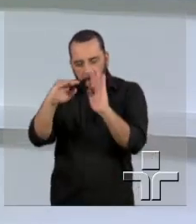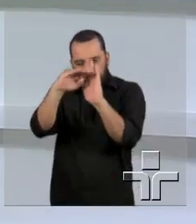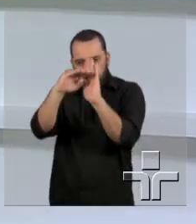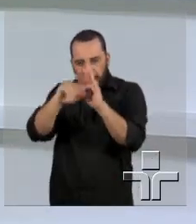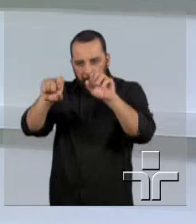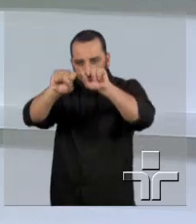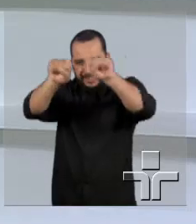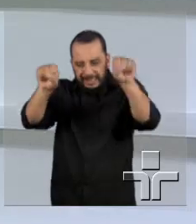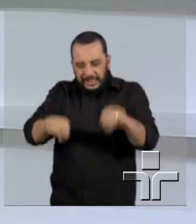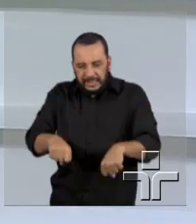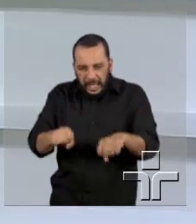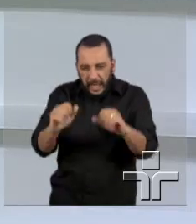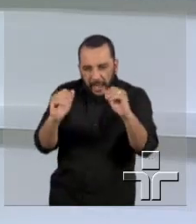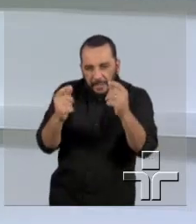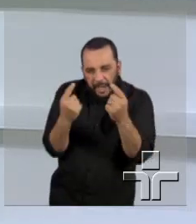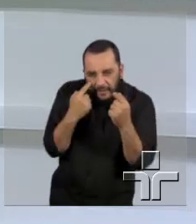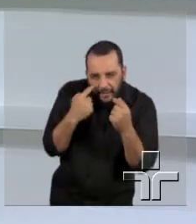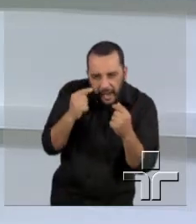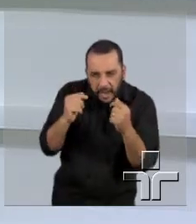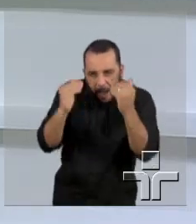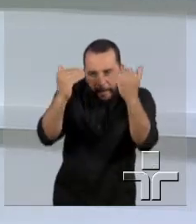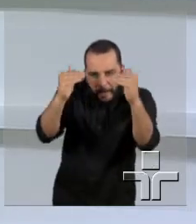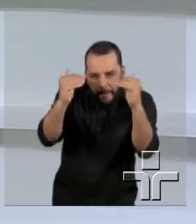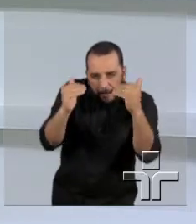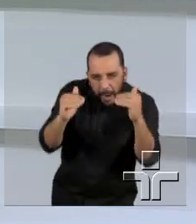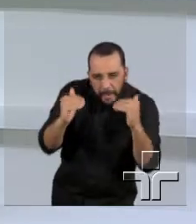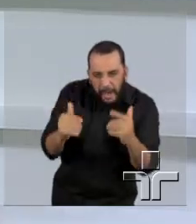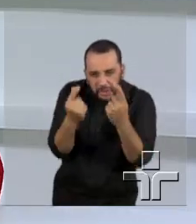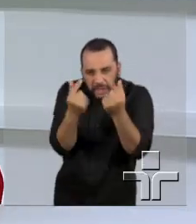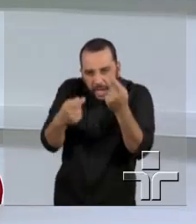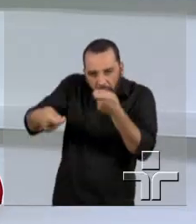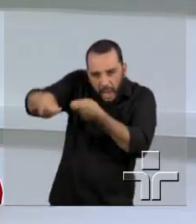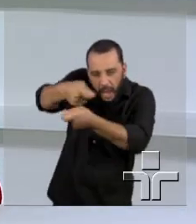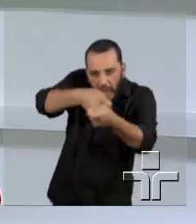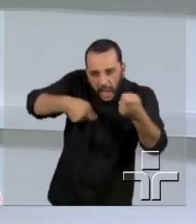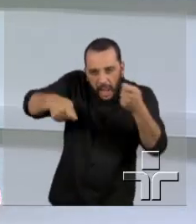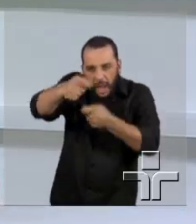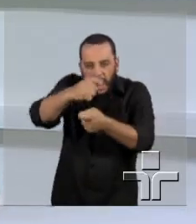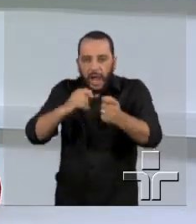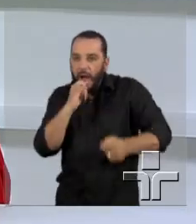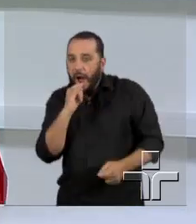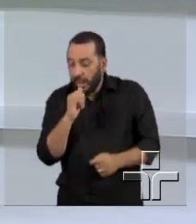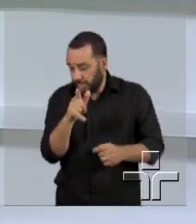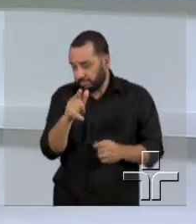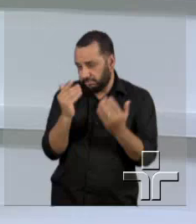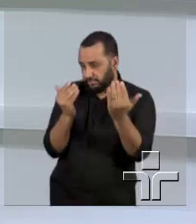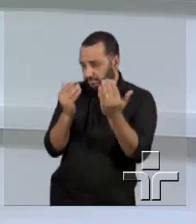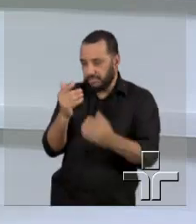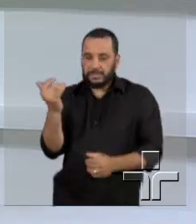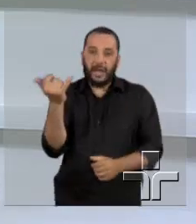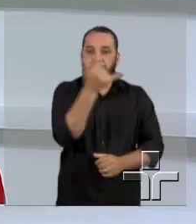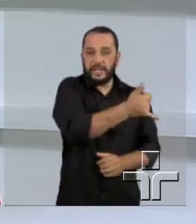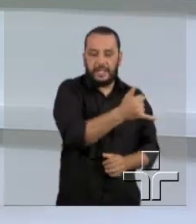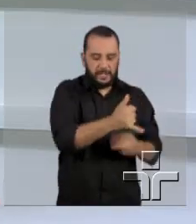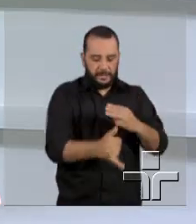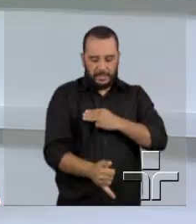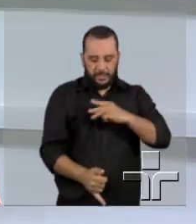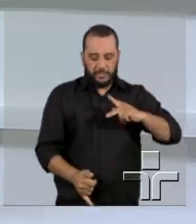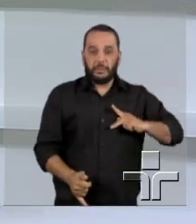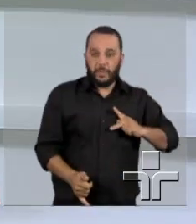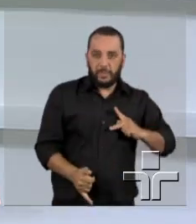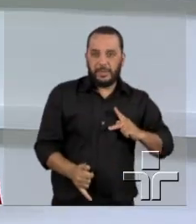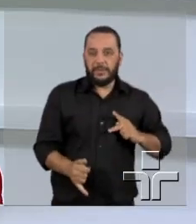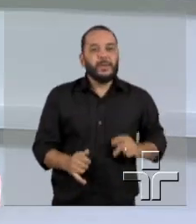que pode ser um indício de lavagem de dinheiro e ele vem comunicar o Ministério Público, a polícia, não é uma quebra de